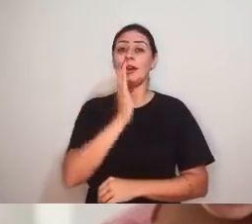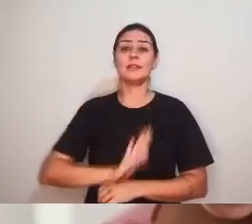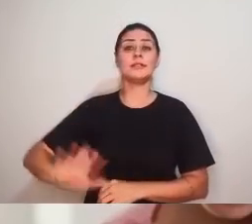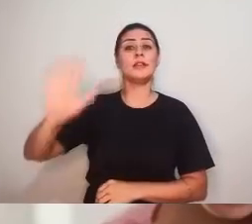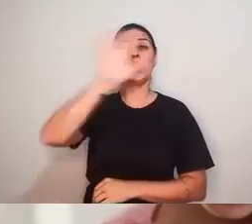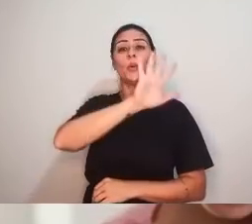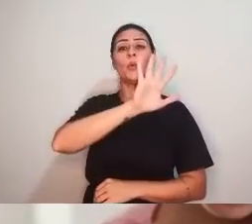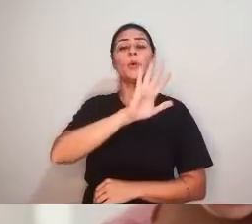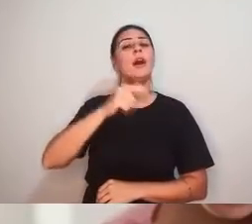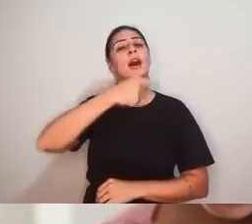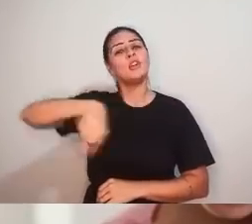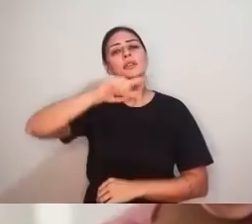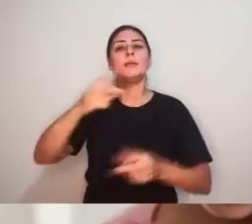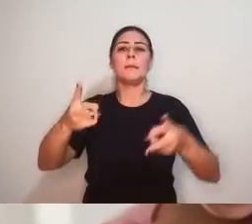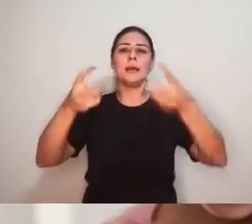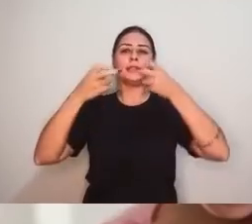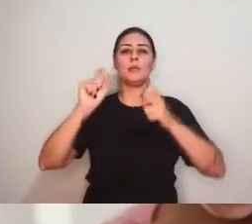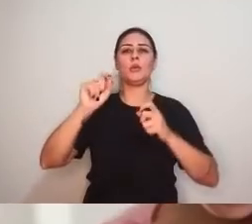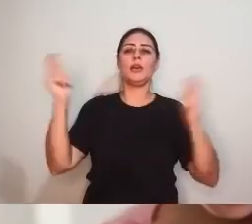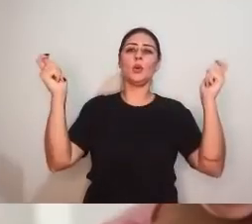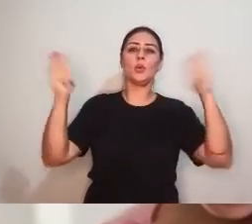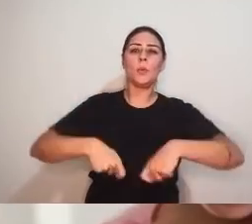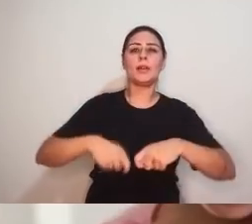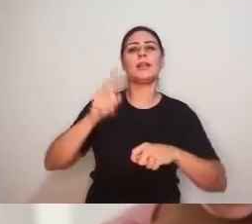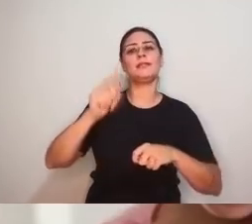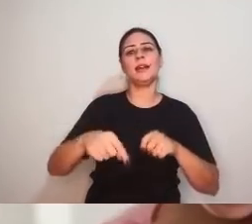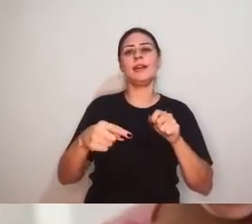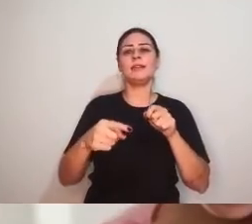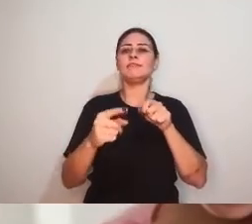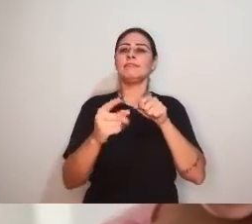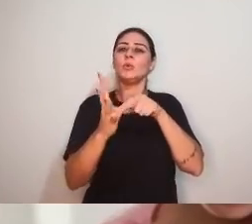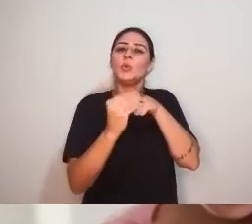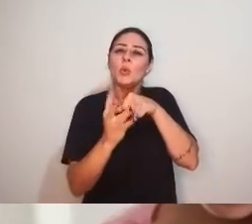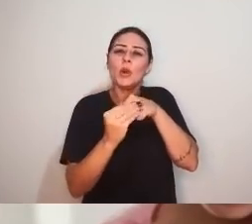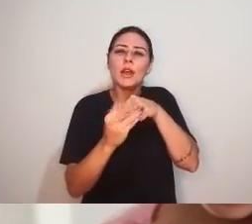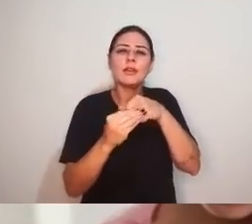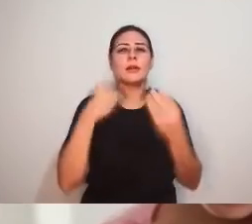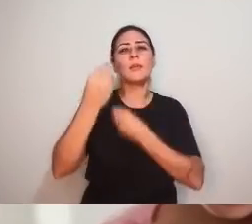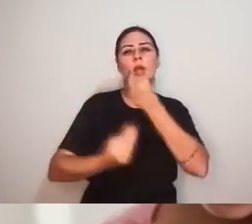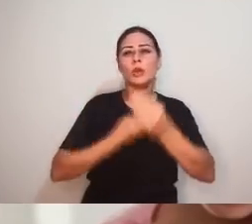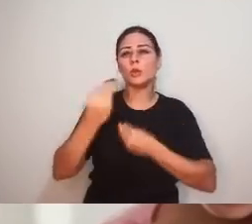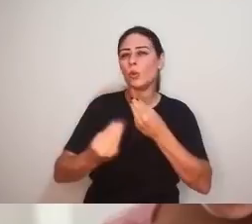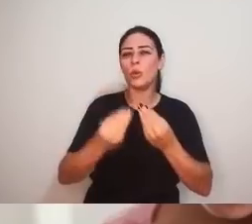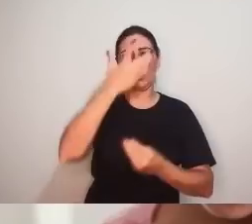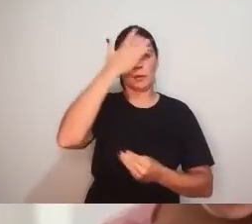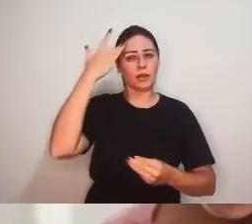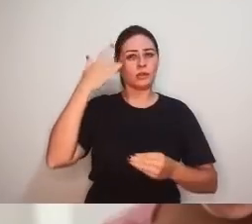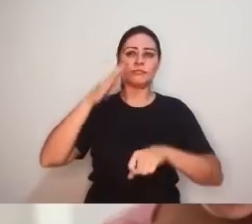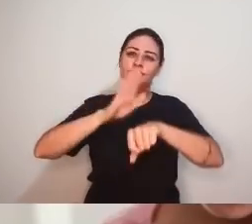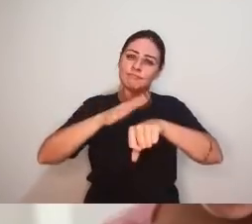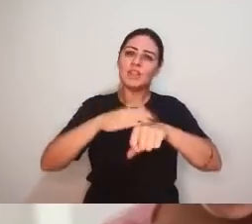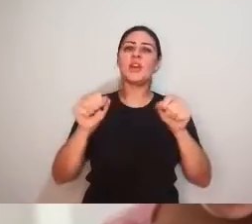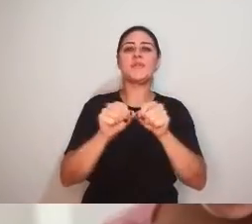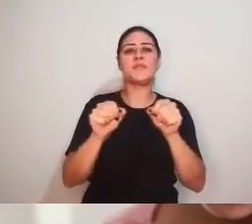a gente se depara com a questão da competência como mobilização de conhecimentos e como, de novo, atitudes e